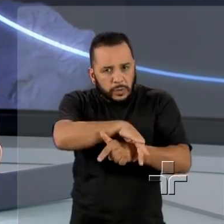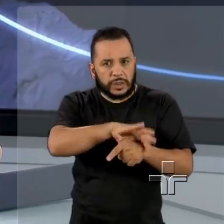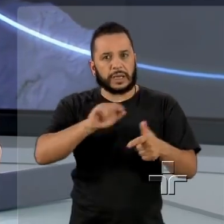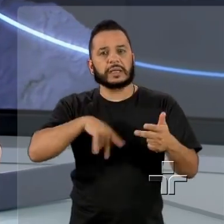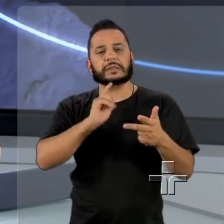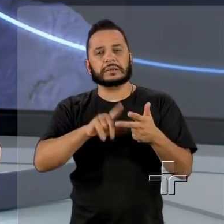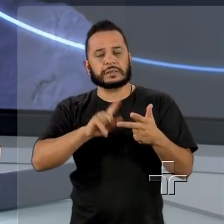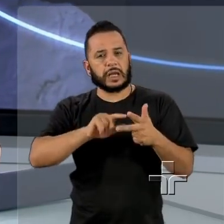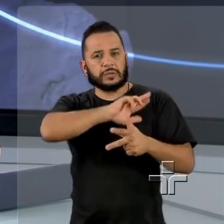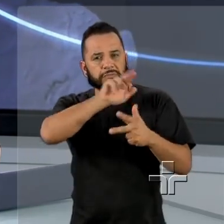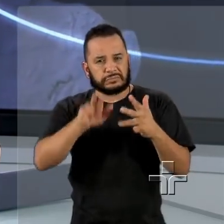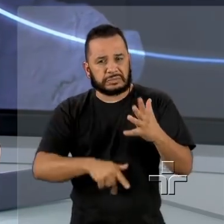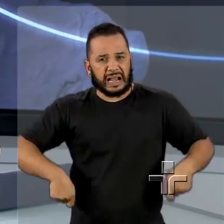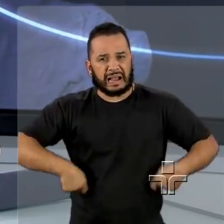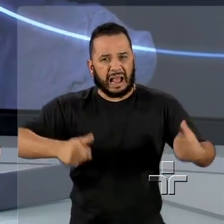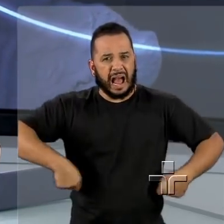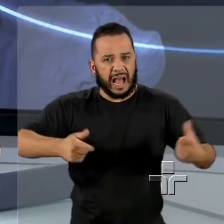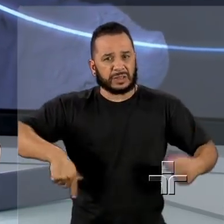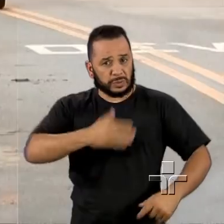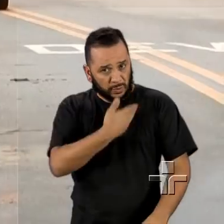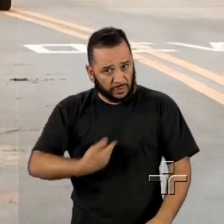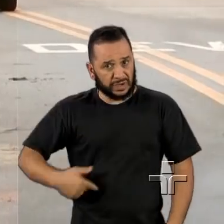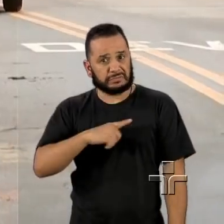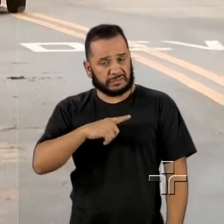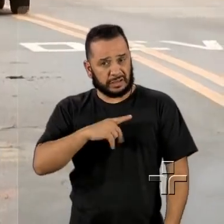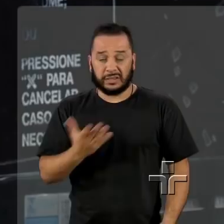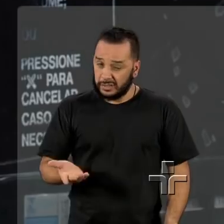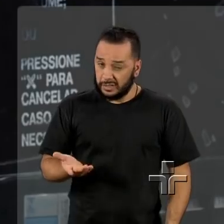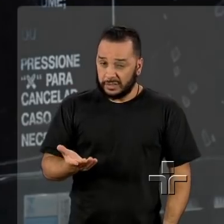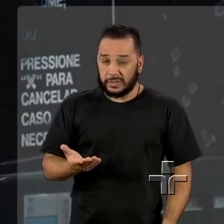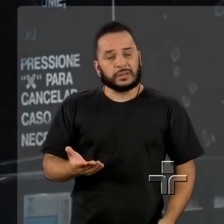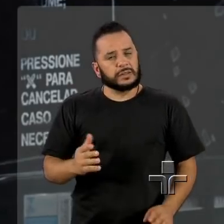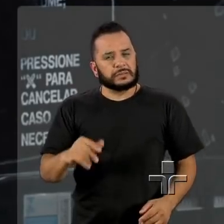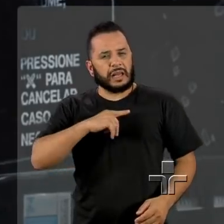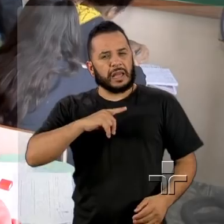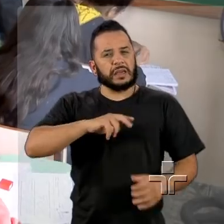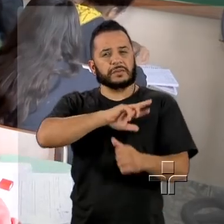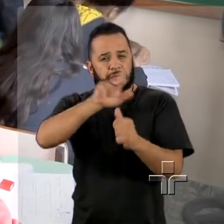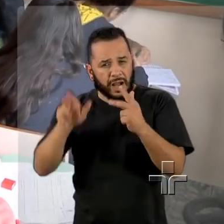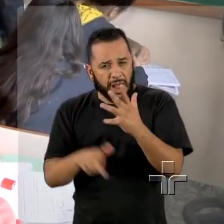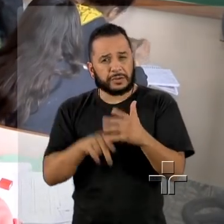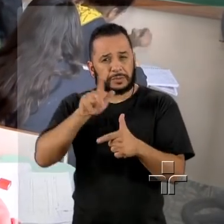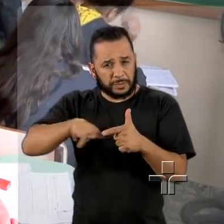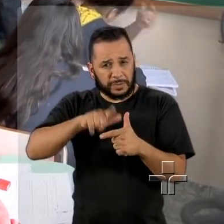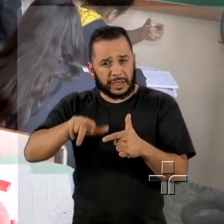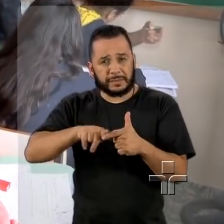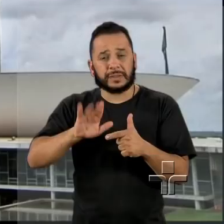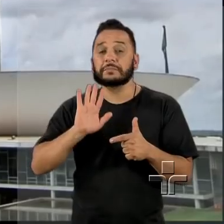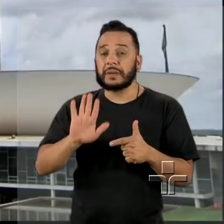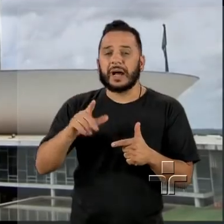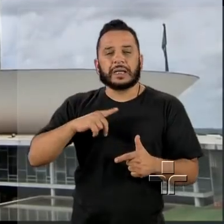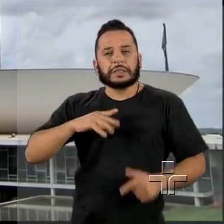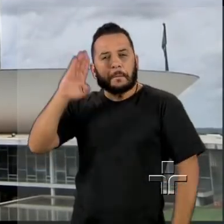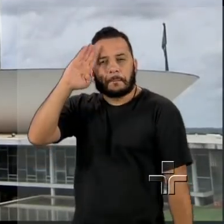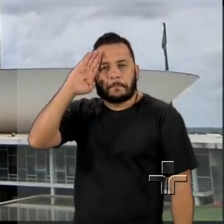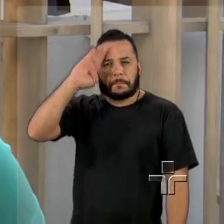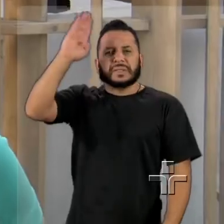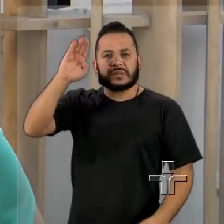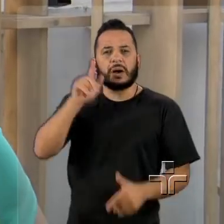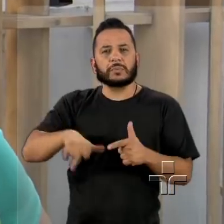lado. Você não tem esse contexto, você não tem uma ameaça ideológica, geopolítica significativa no mundo para que,